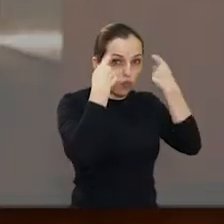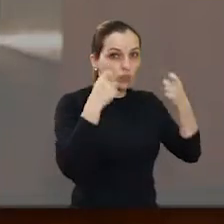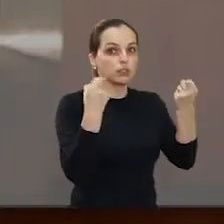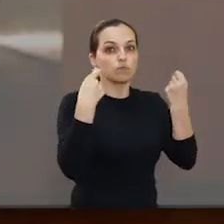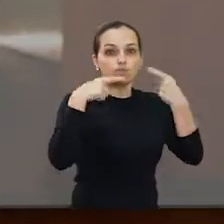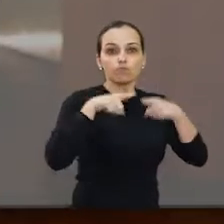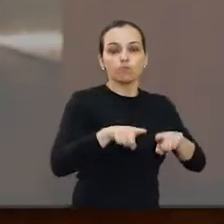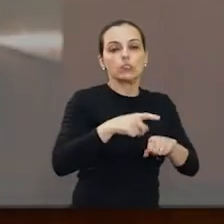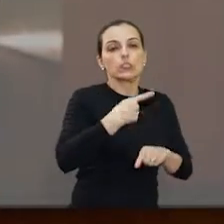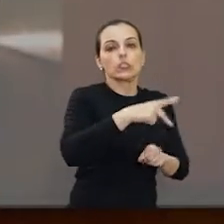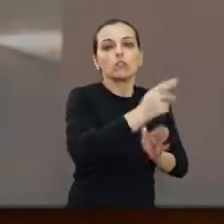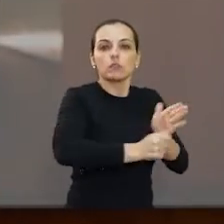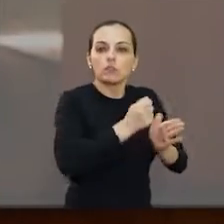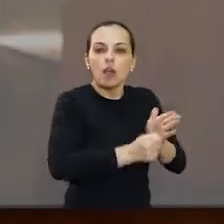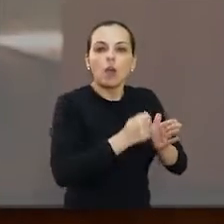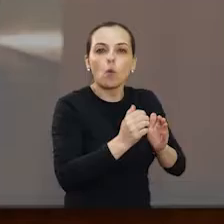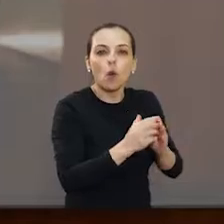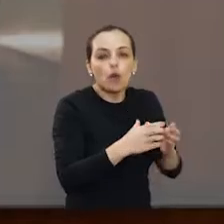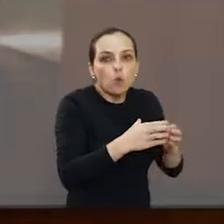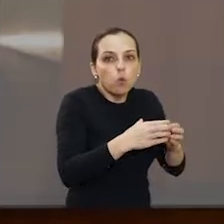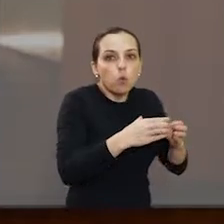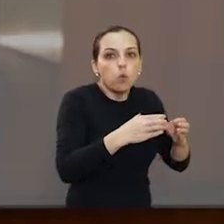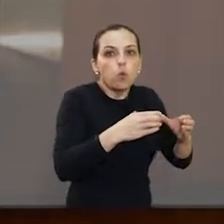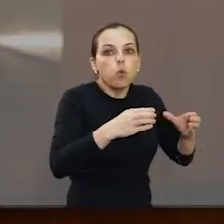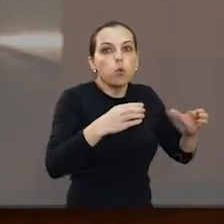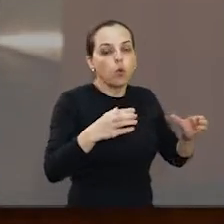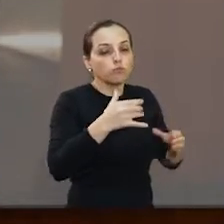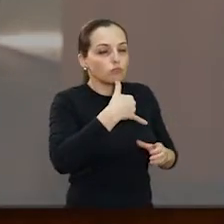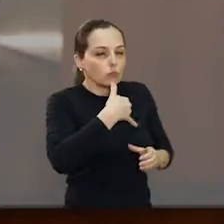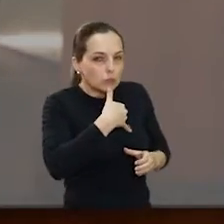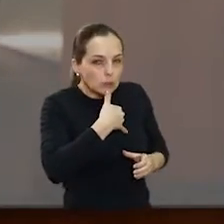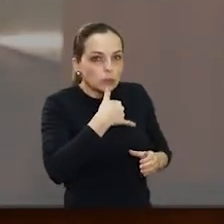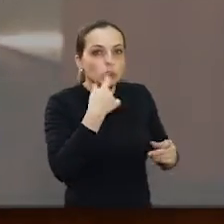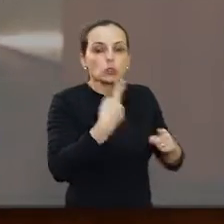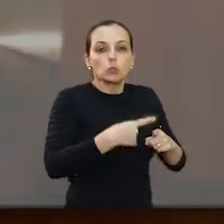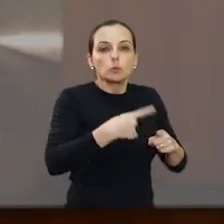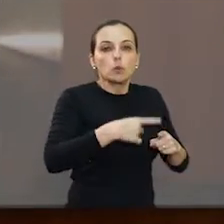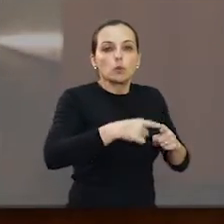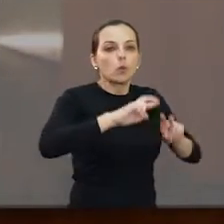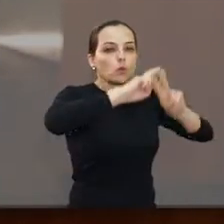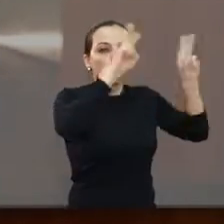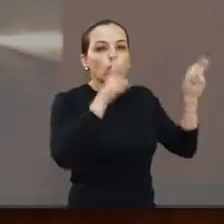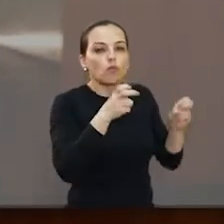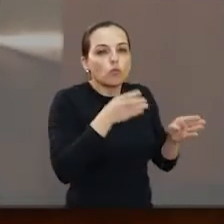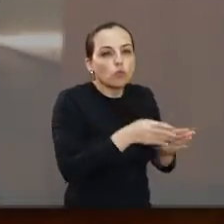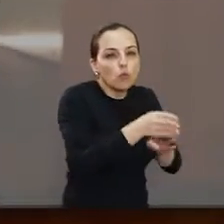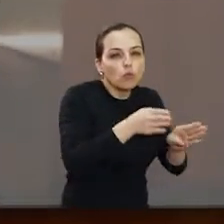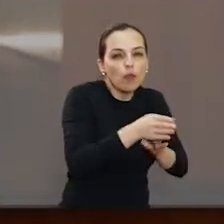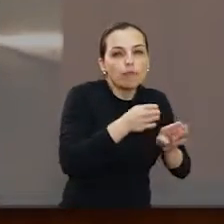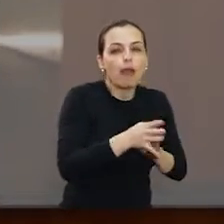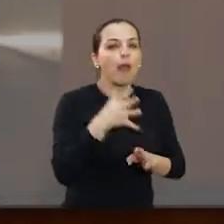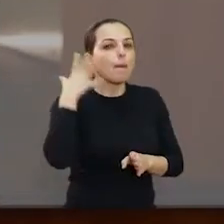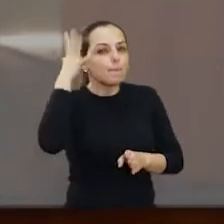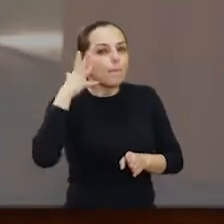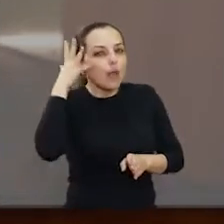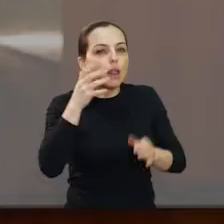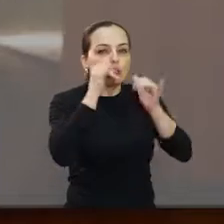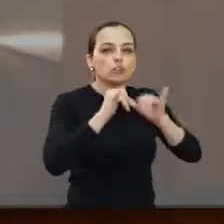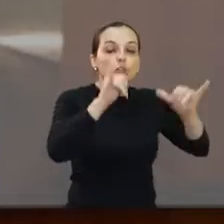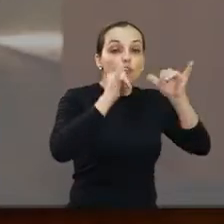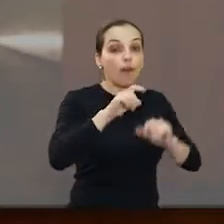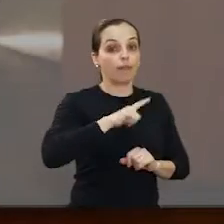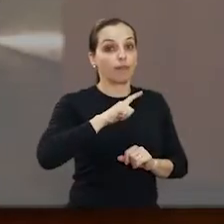assunto, tem ações educativas, a gente percebe que os números vêm crescendo. O ano passado a gente não teve nenhum caso de feminicídio, esse ano a gente já teve